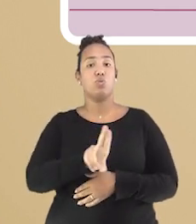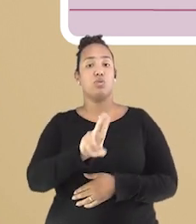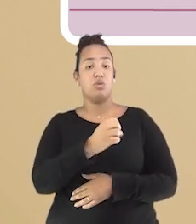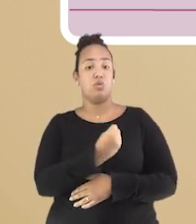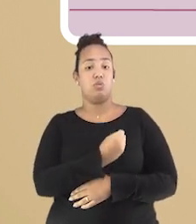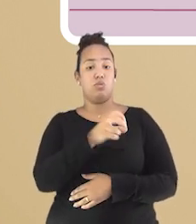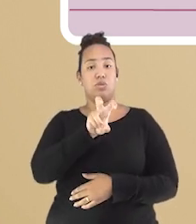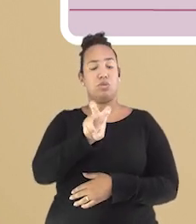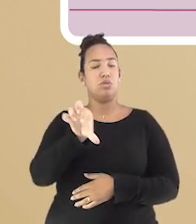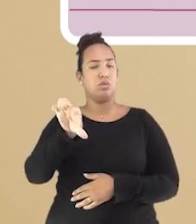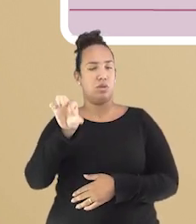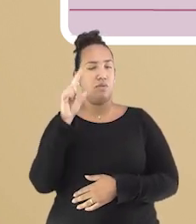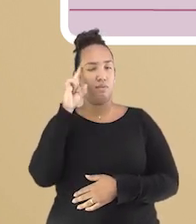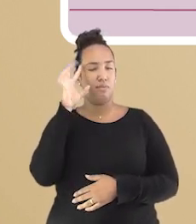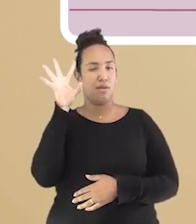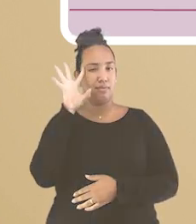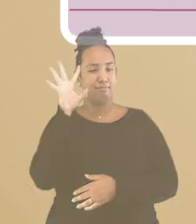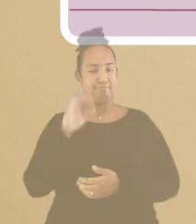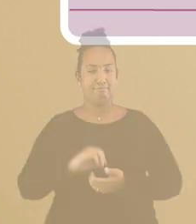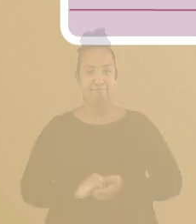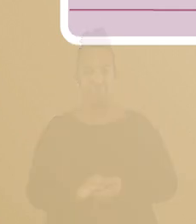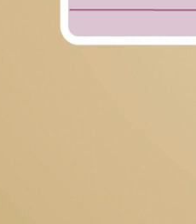9? Pense aí!